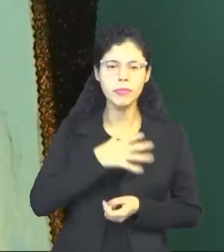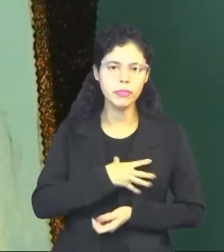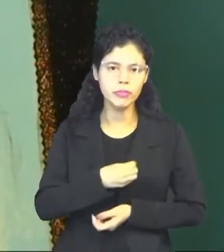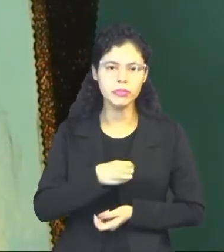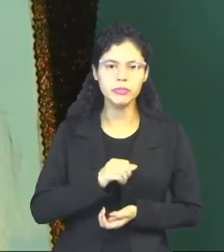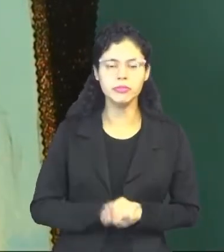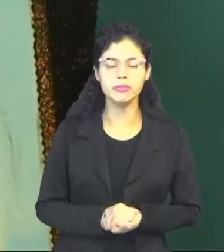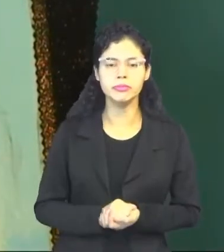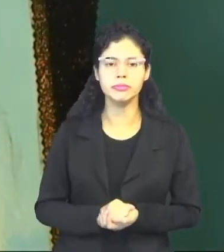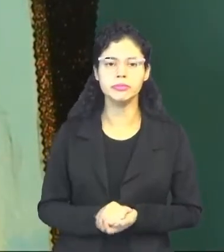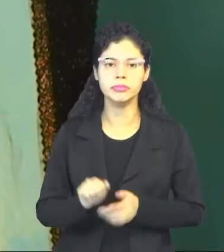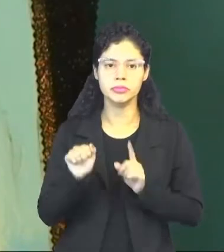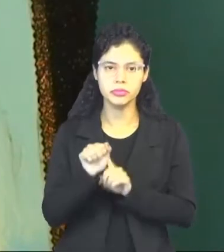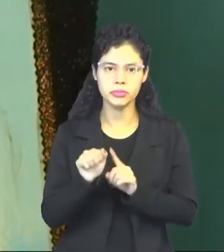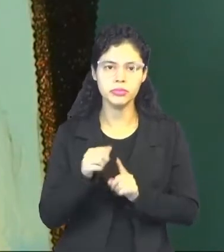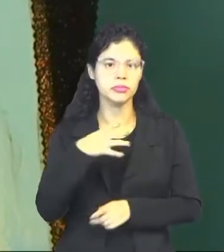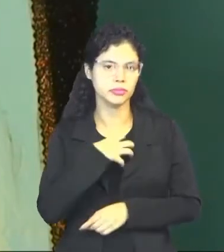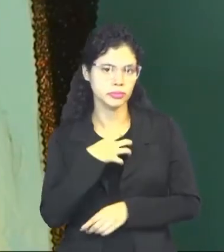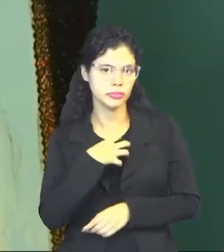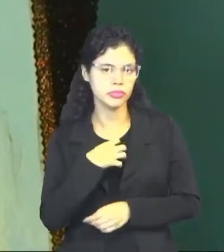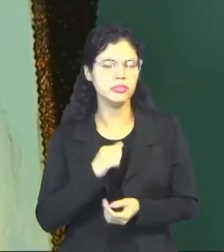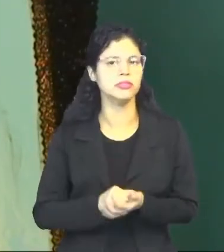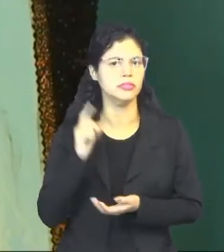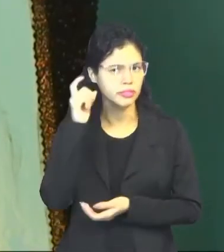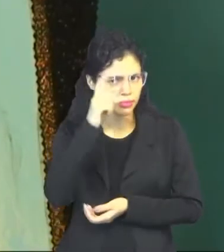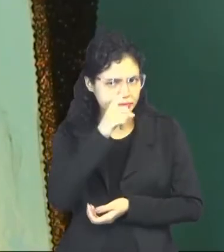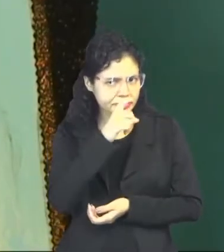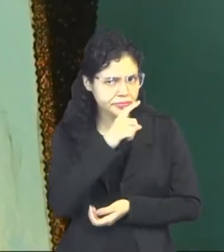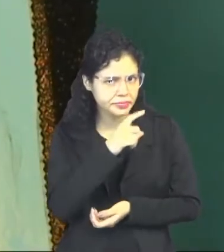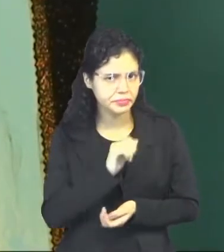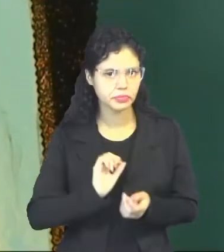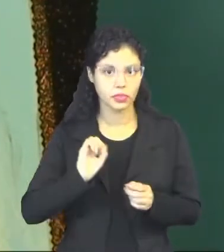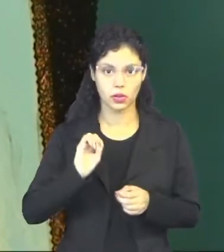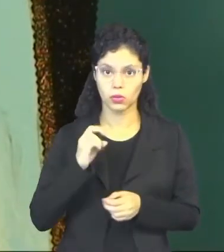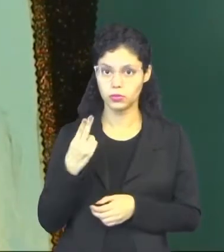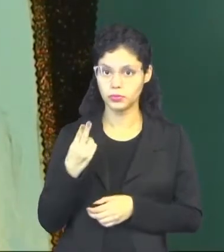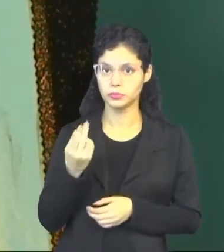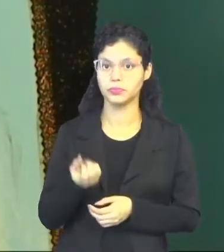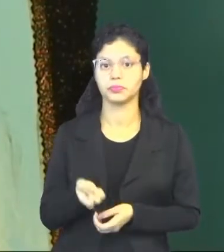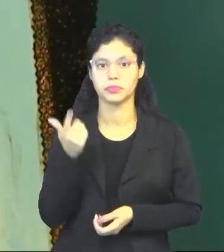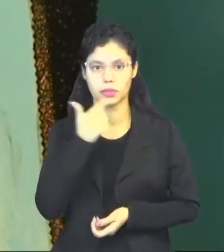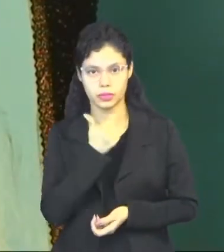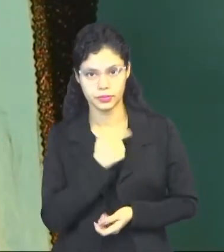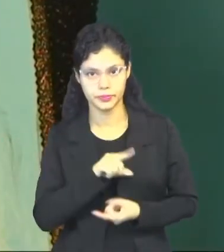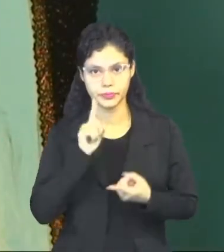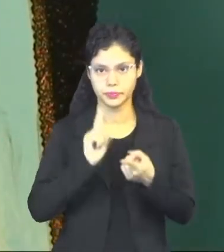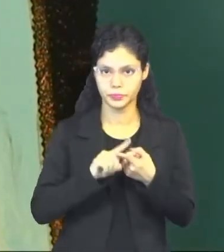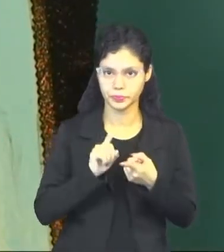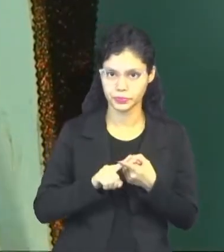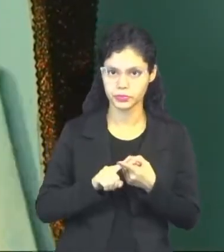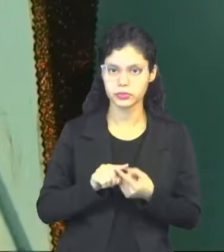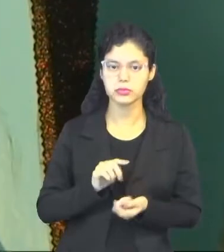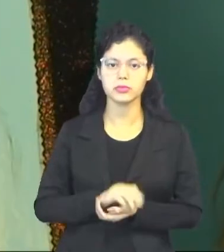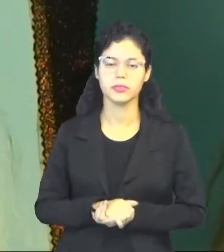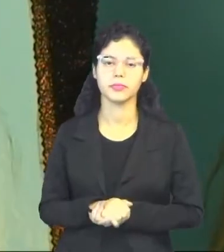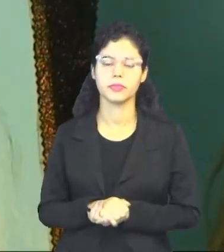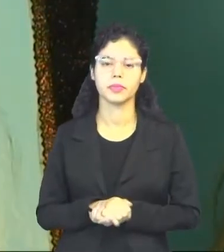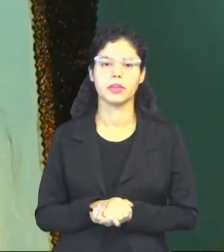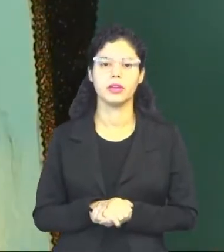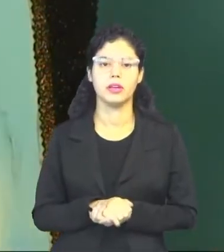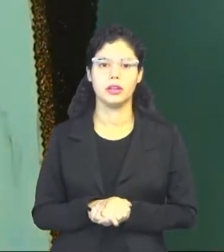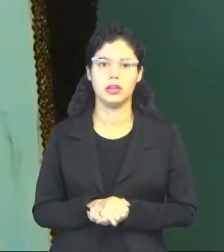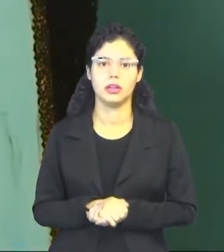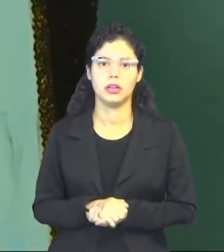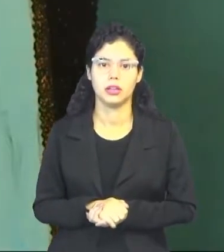filho. Letra A. O momento ele é tenso ou descontraído? E por quê?